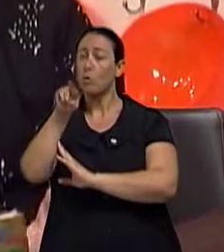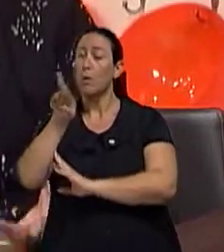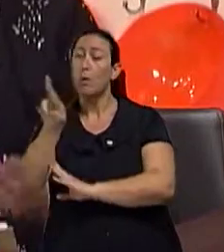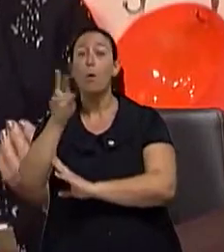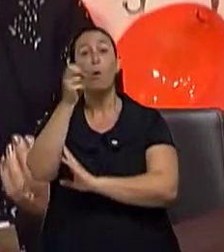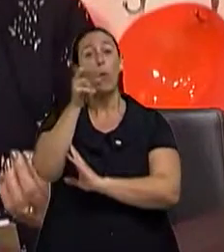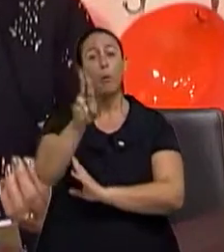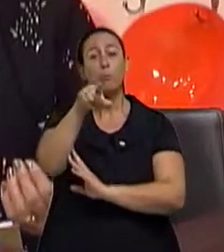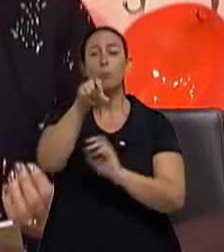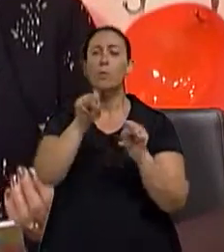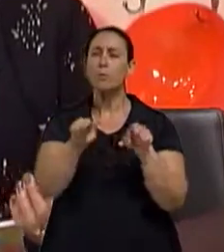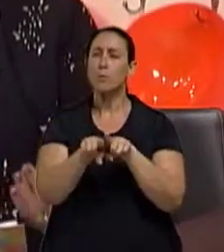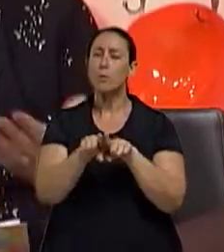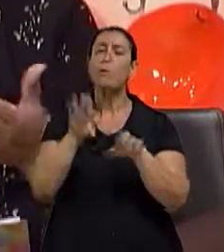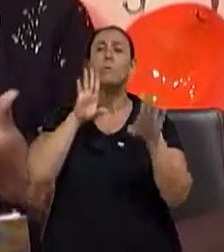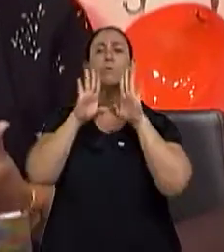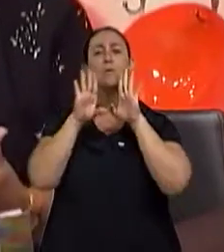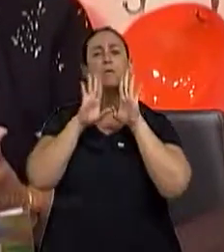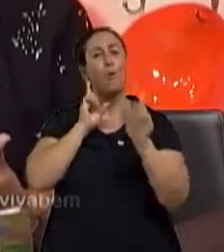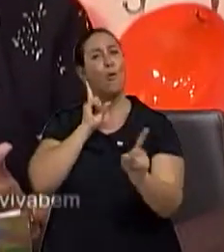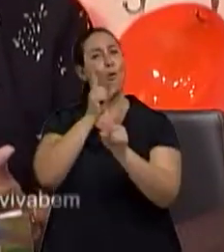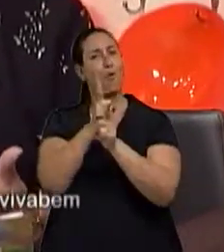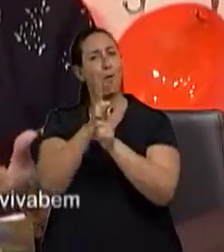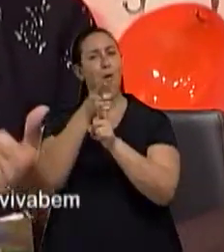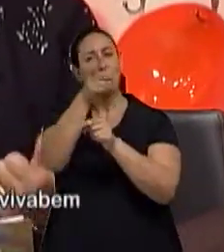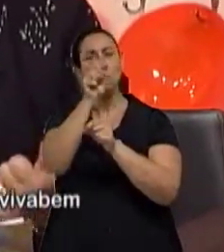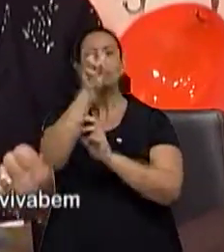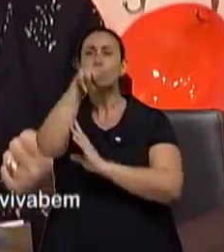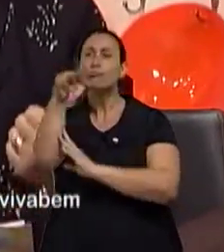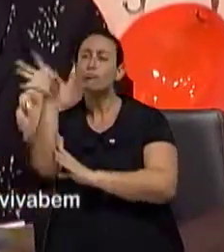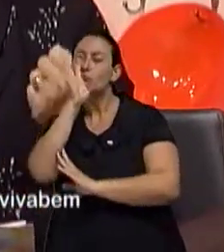vivabem@tve.com.br. E também pode nos encontrar lá no